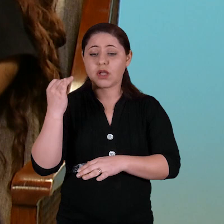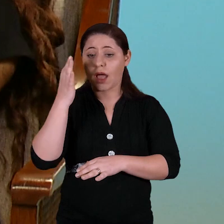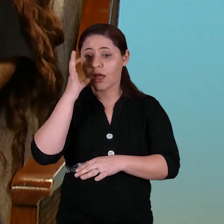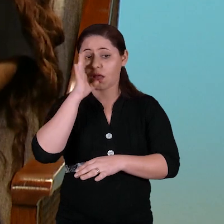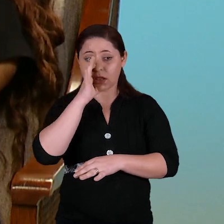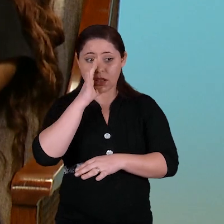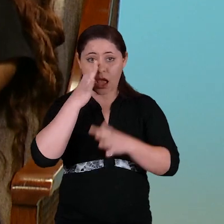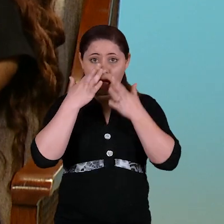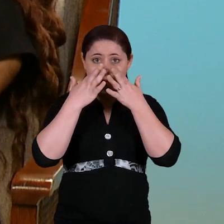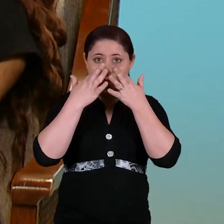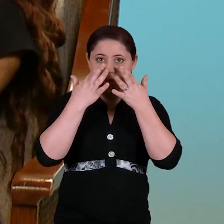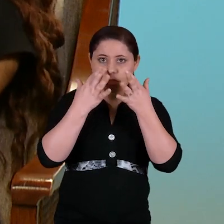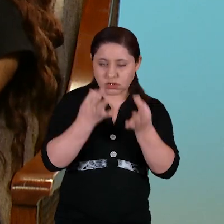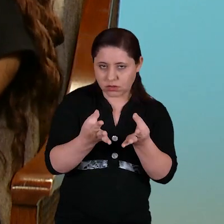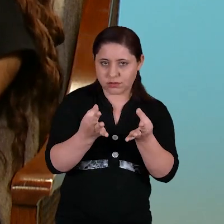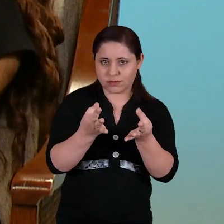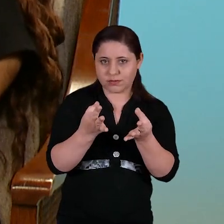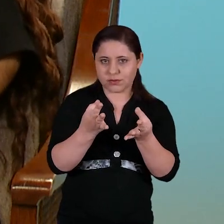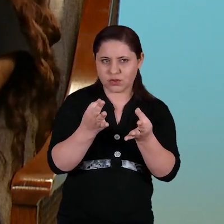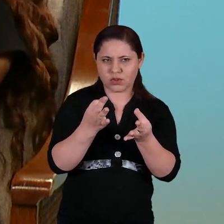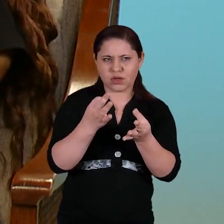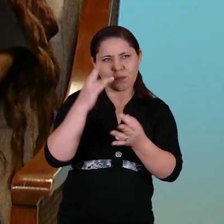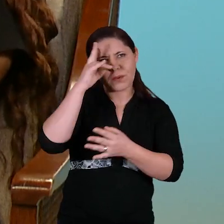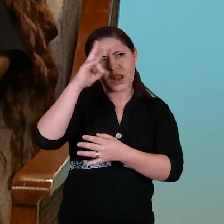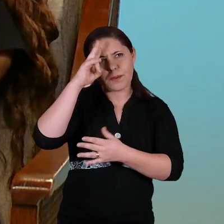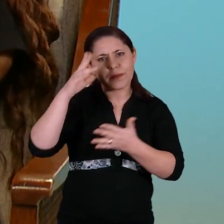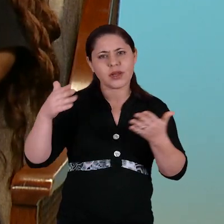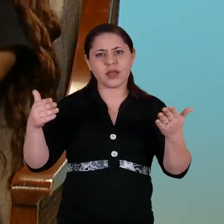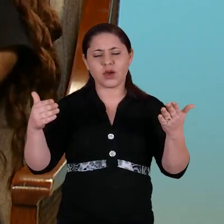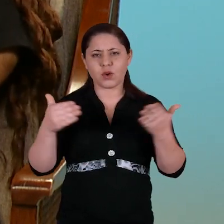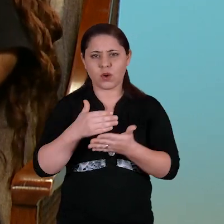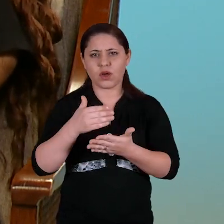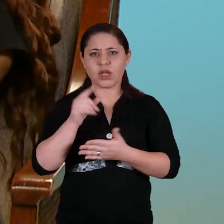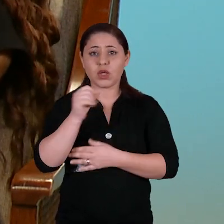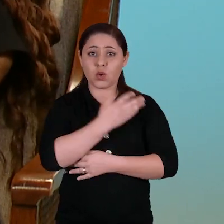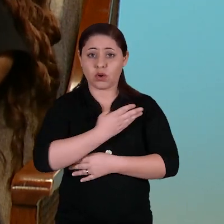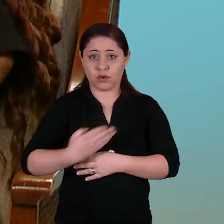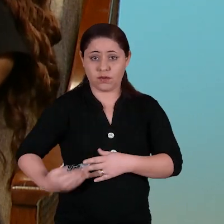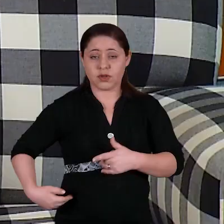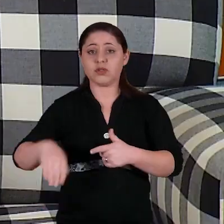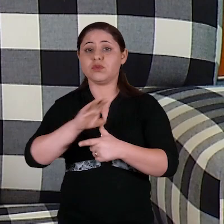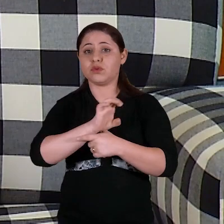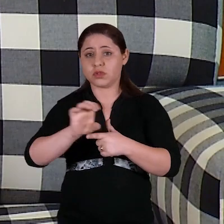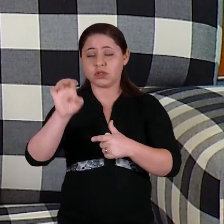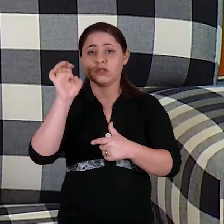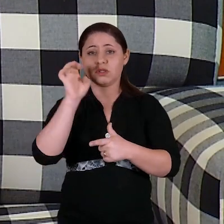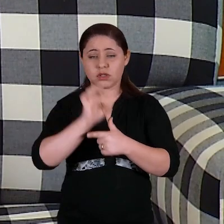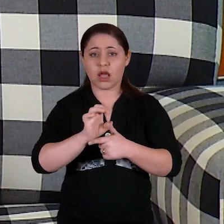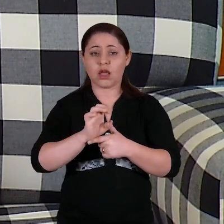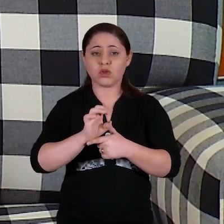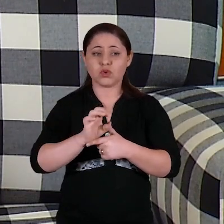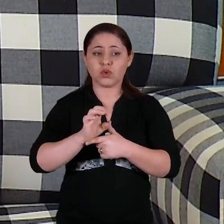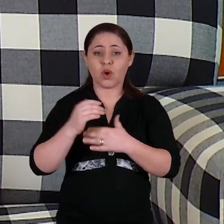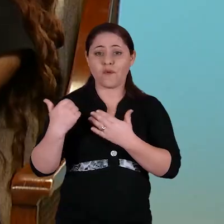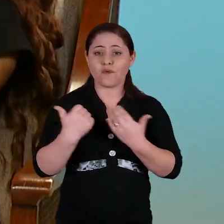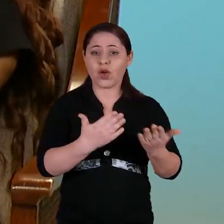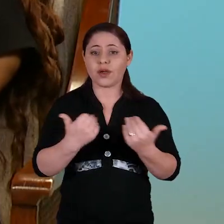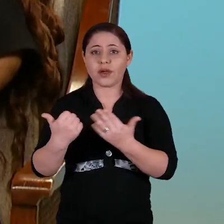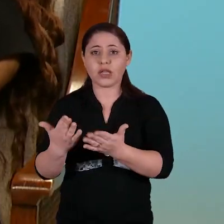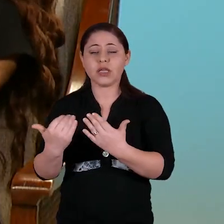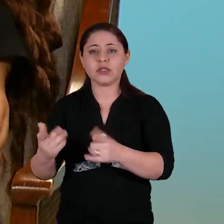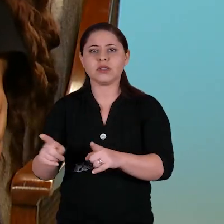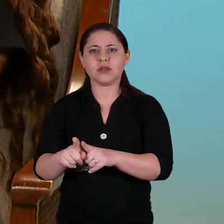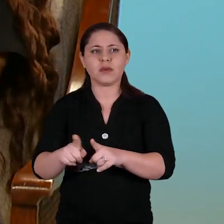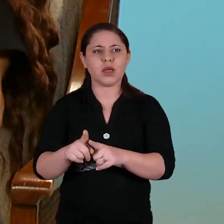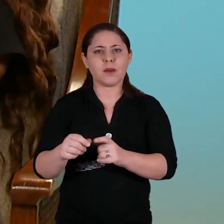coisas também. Uma coisa que eu me lembrei agora, que o governo do estado, inclusive, oferece, e foi, acho que,